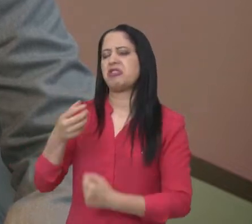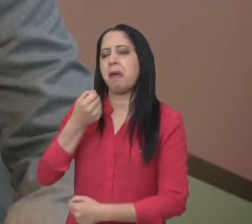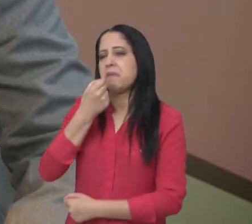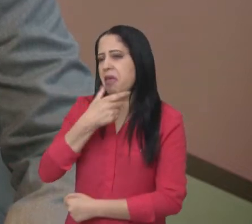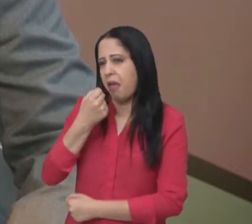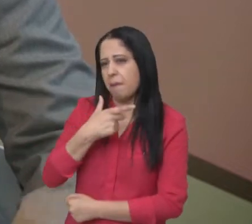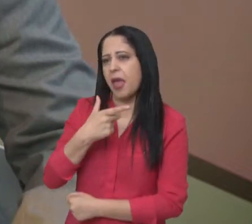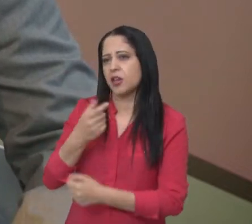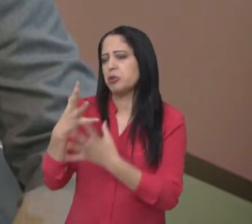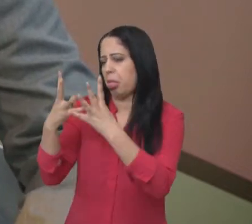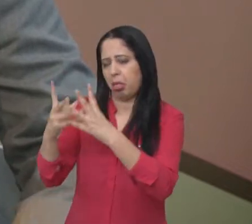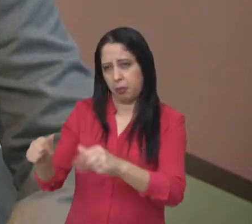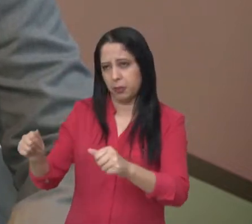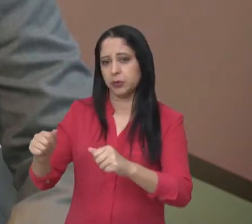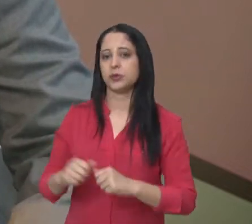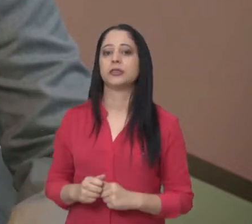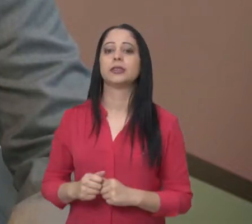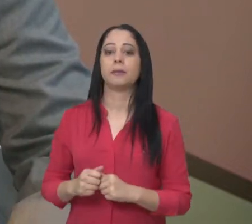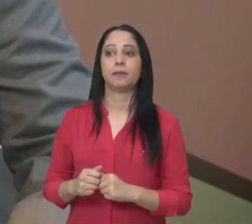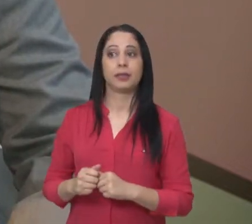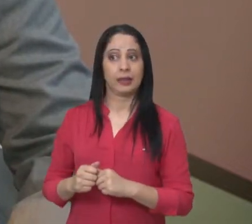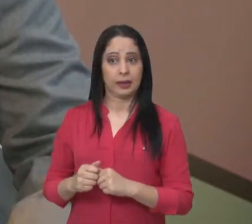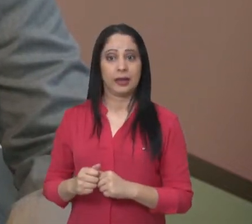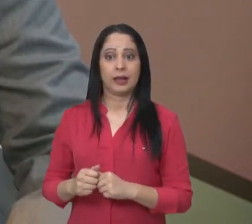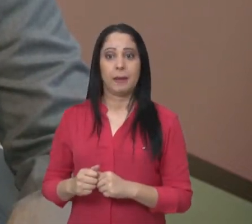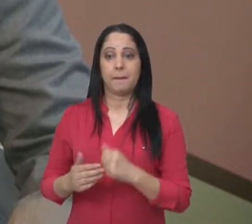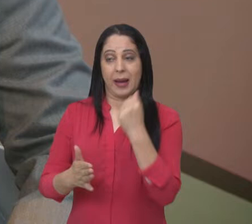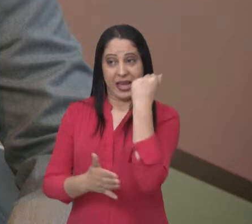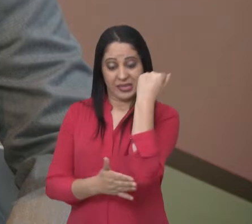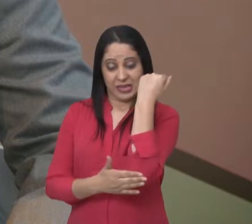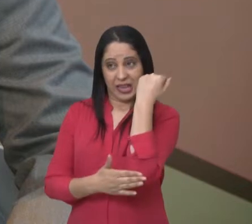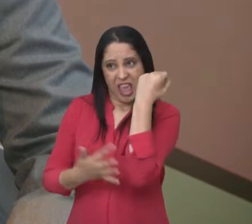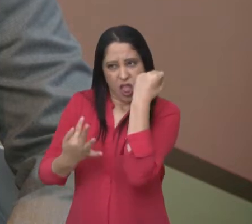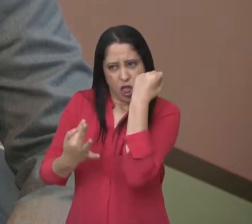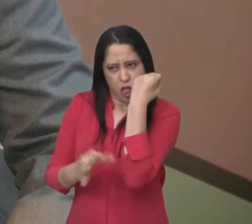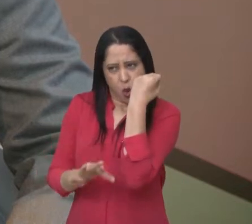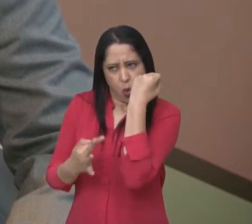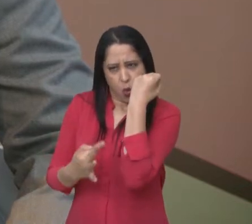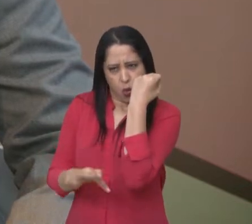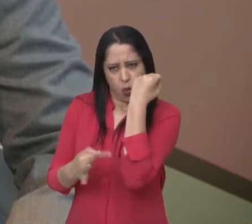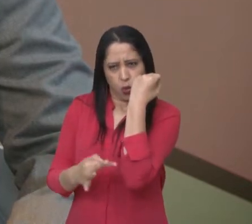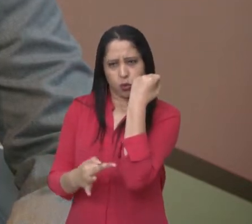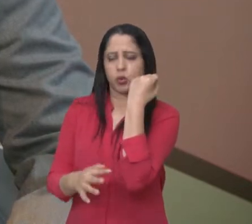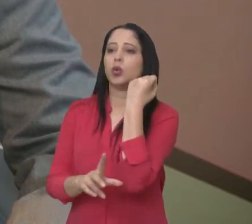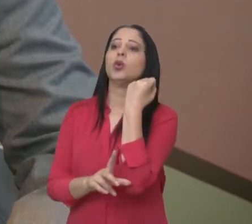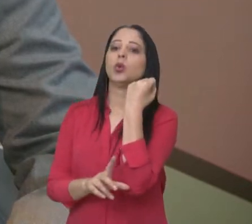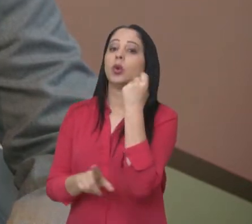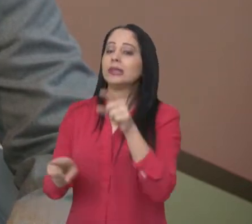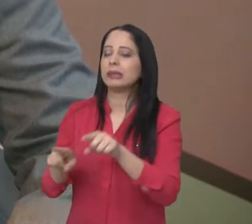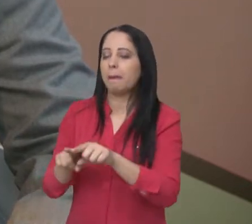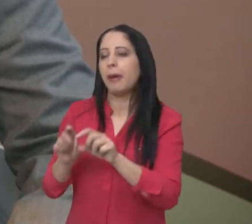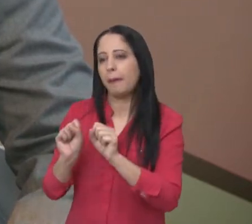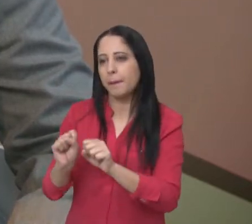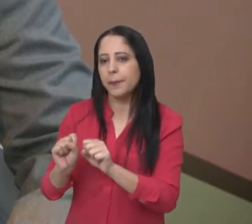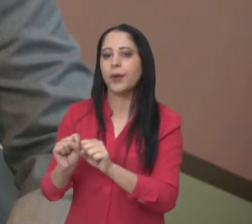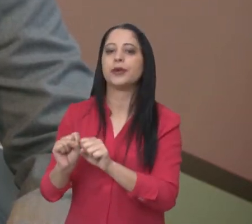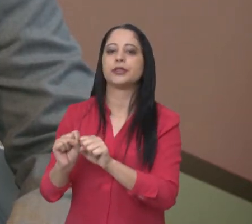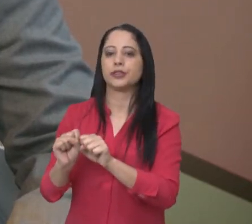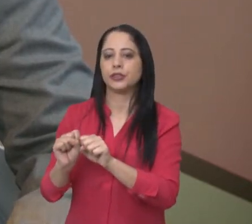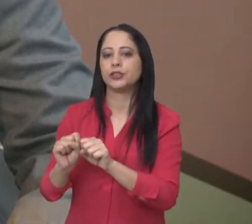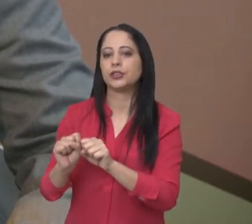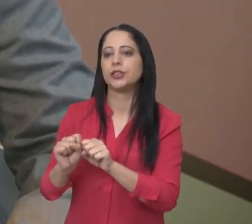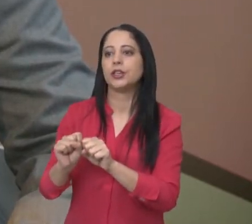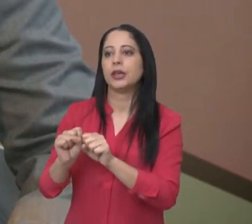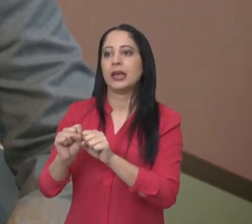passar. A dor lombar, ela pode também estar acompanhada de irradiação para as pernas,